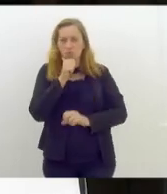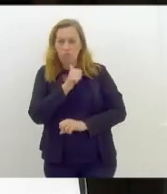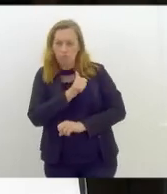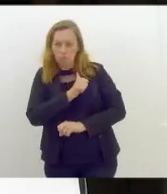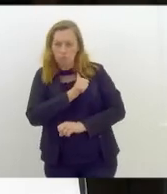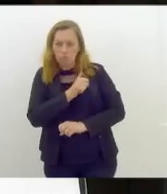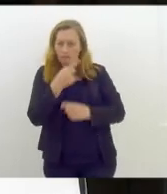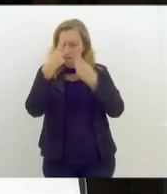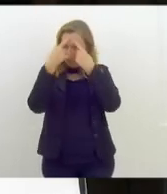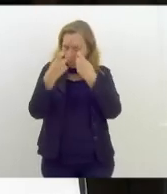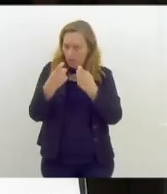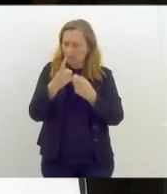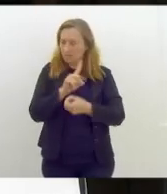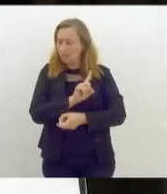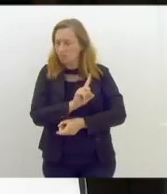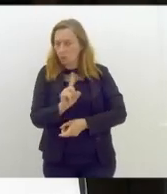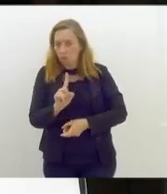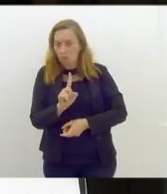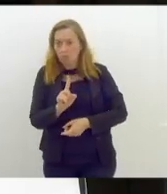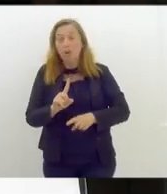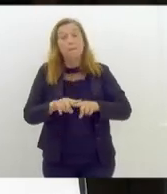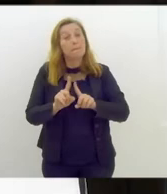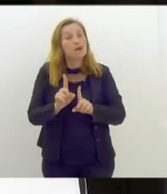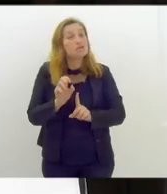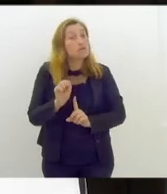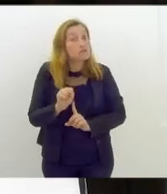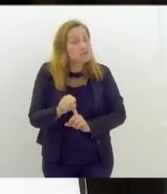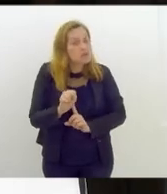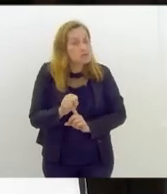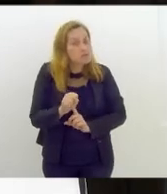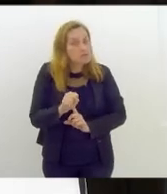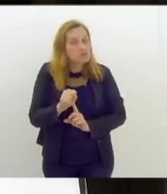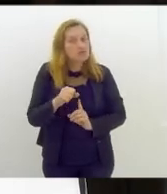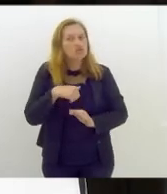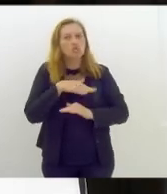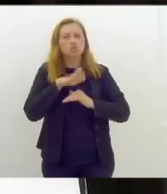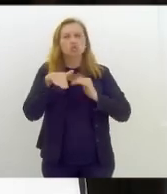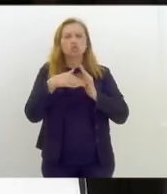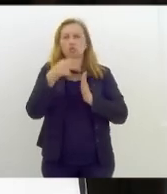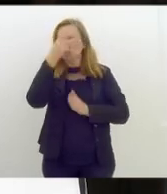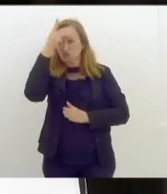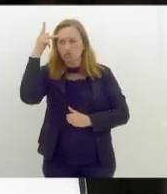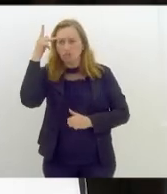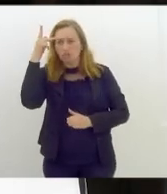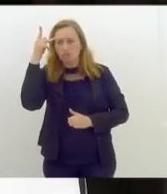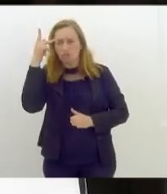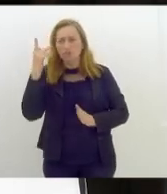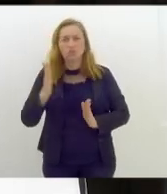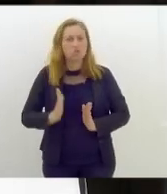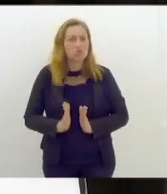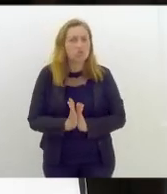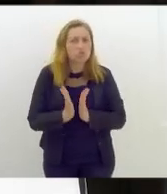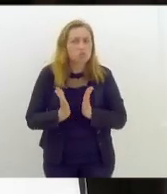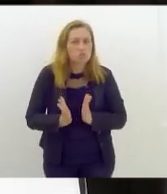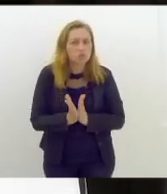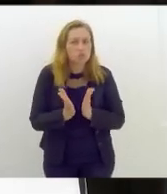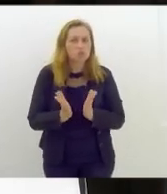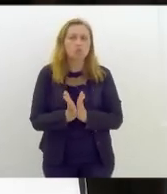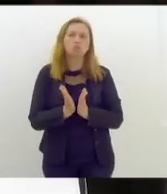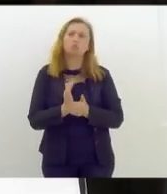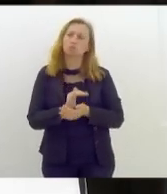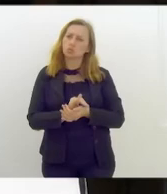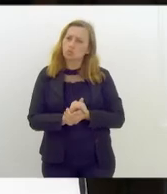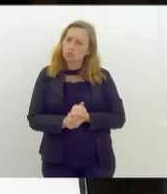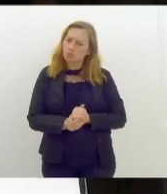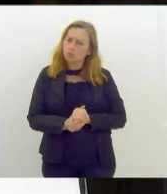mulher vítima de violência, mas sim a causa de todas as pessoas vulneráveis, todas as